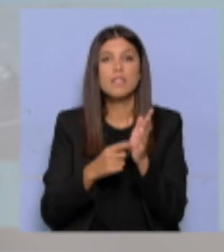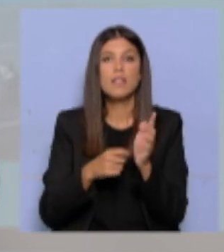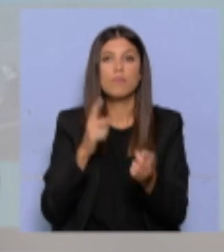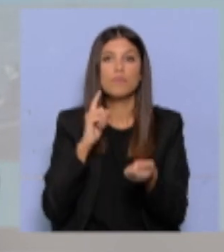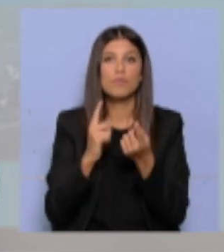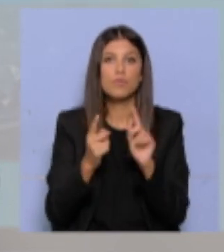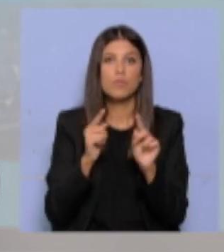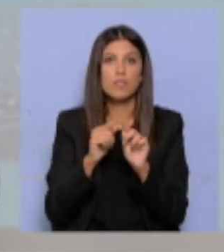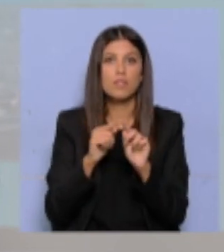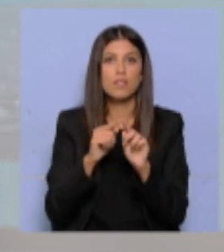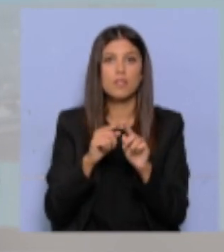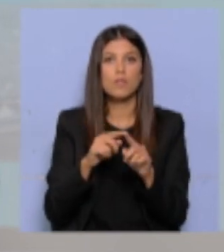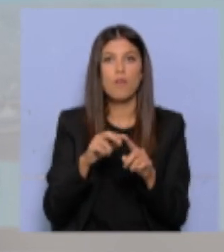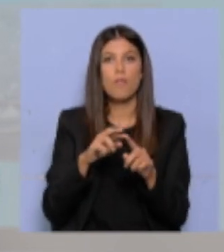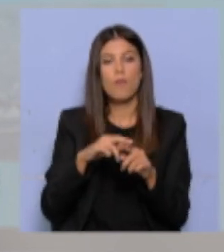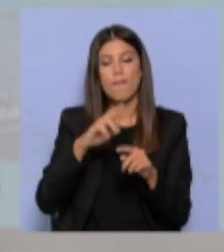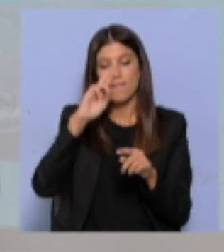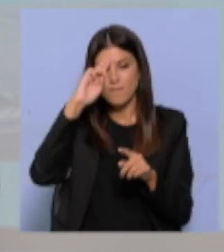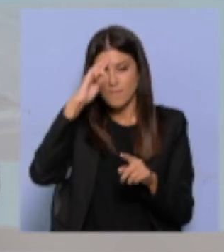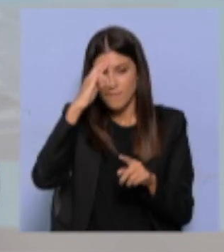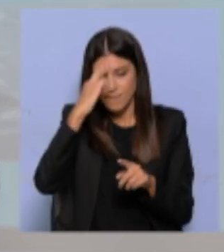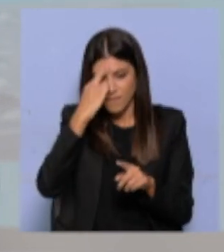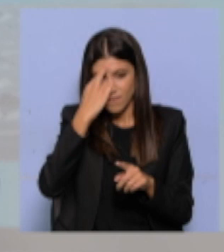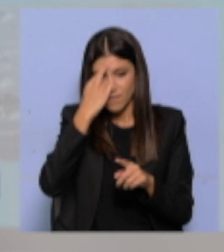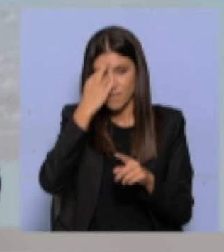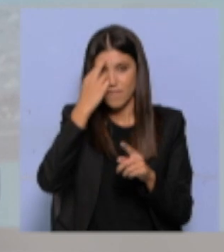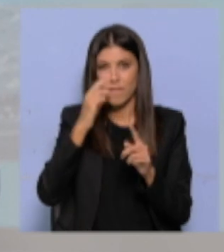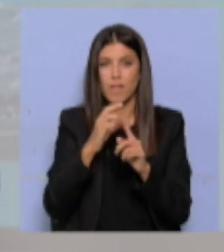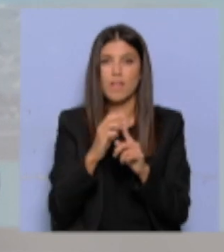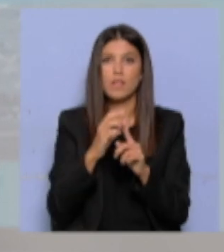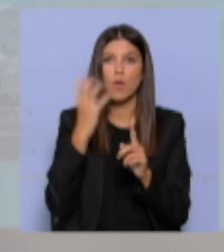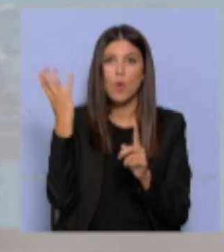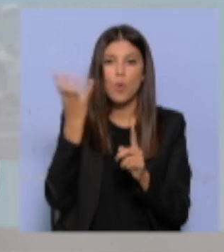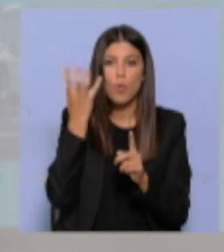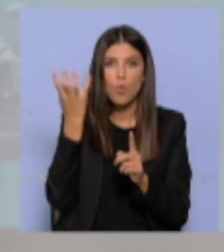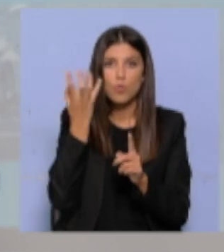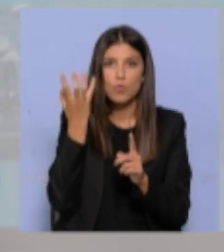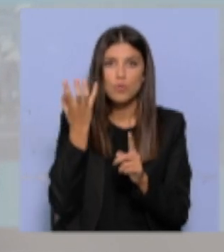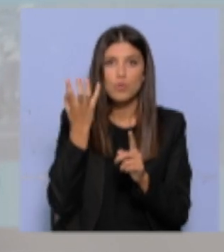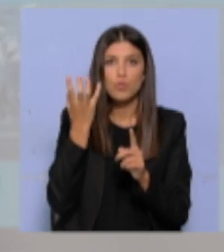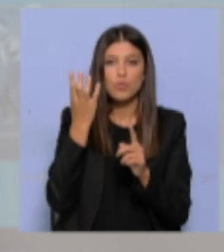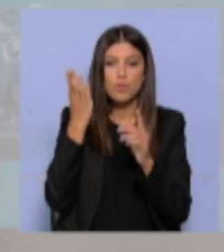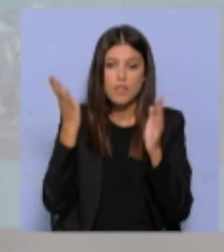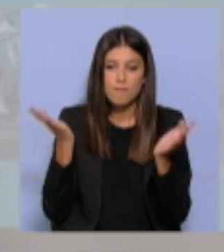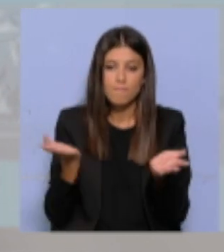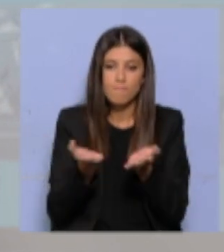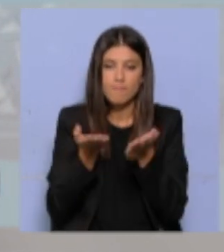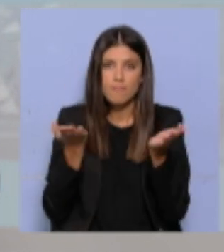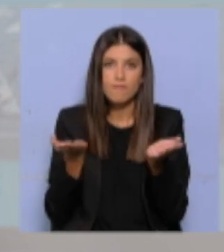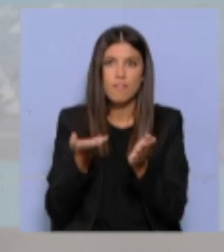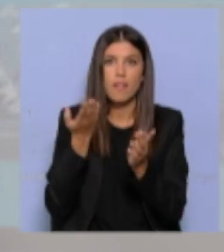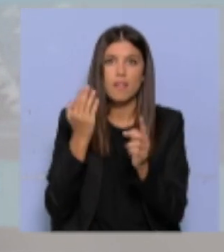um intenso processo de enculturação na cultura, na própria cultura,